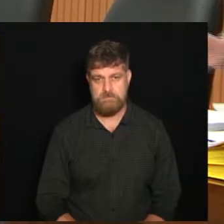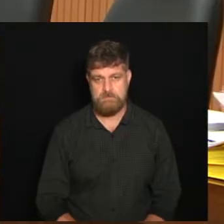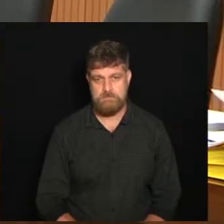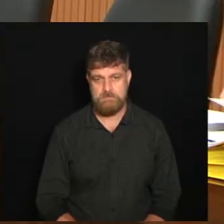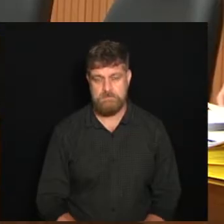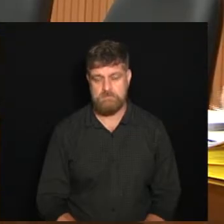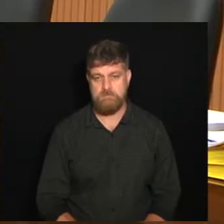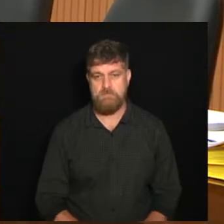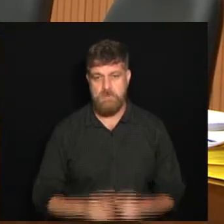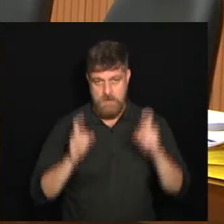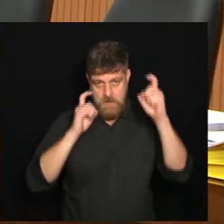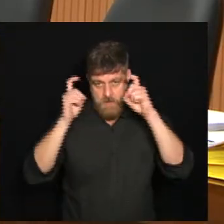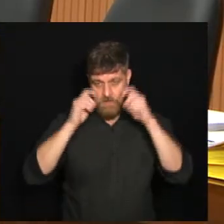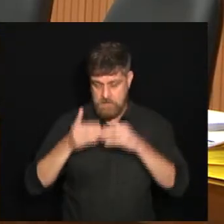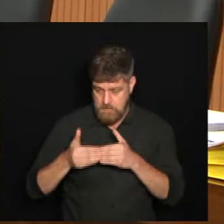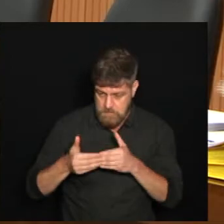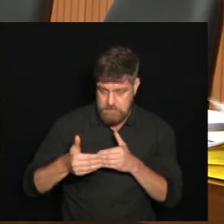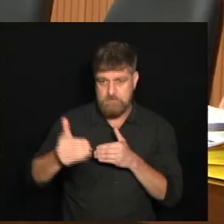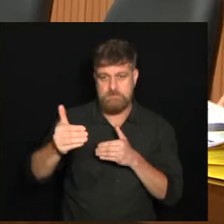número regimental,